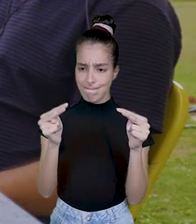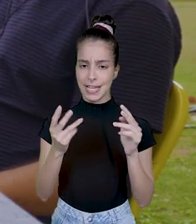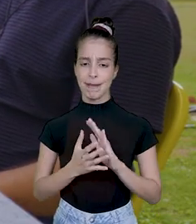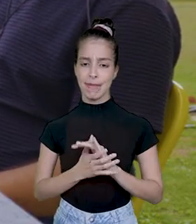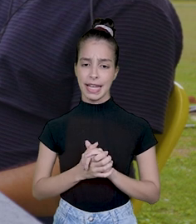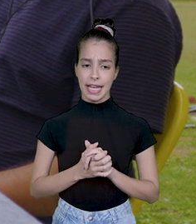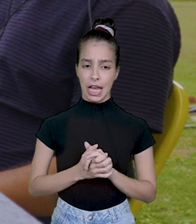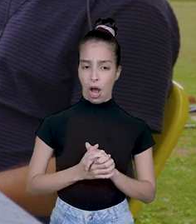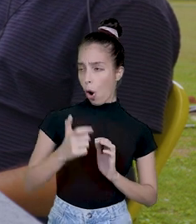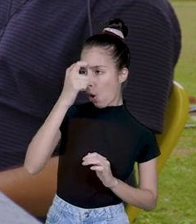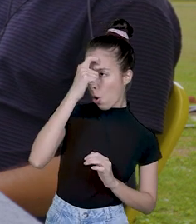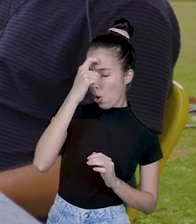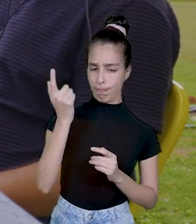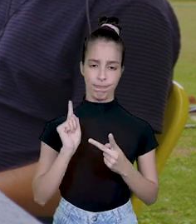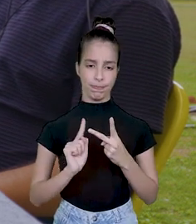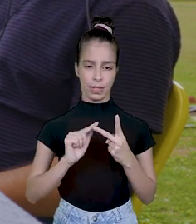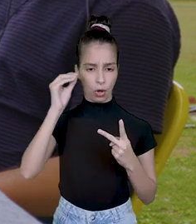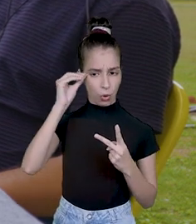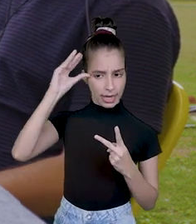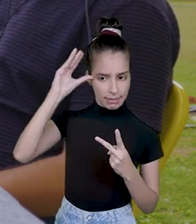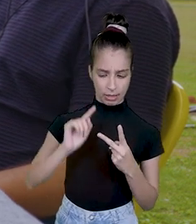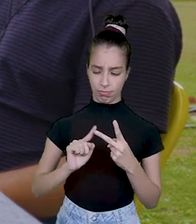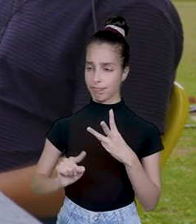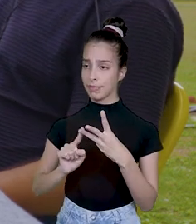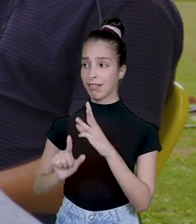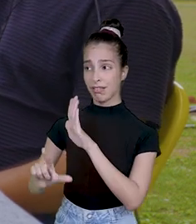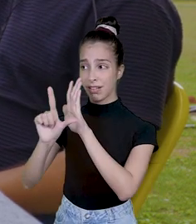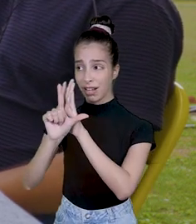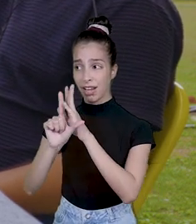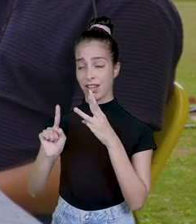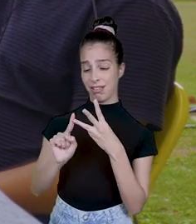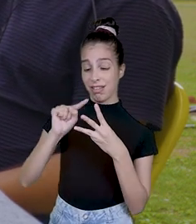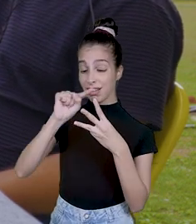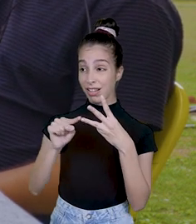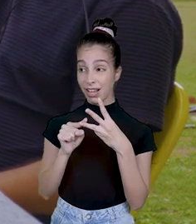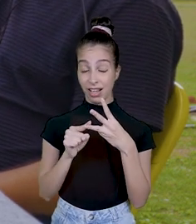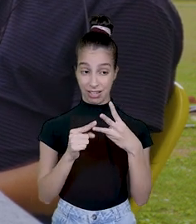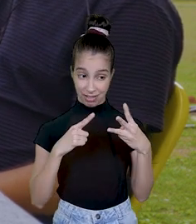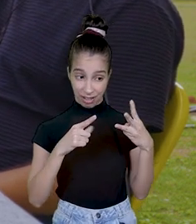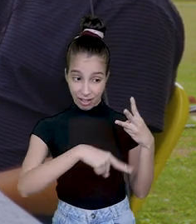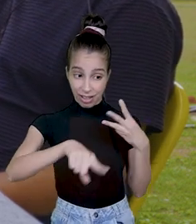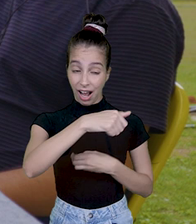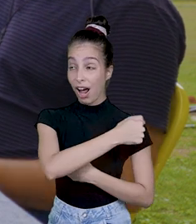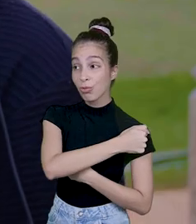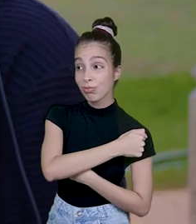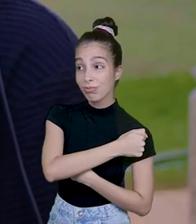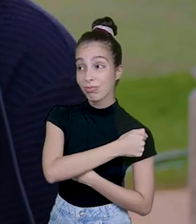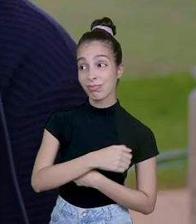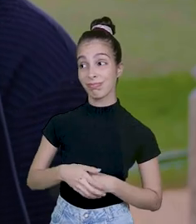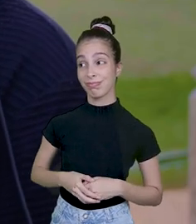capacitações esses conhecimentos essas legislações chegando até a ponta que são esses estudantes